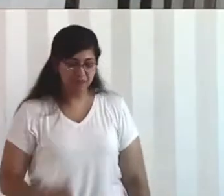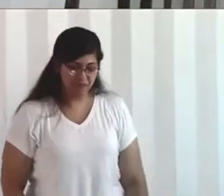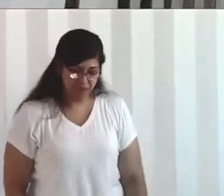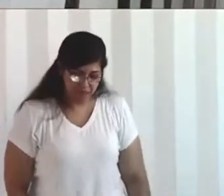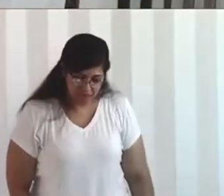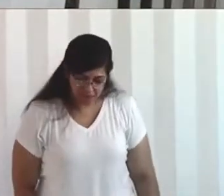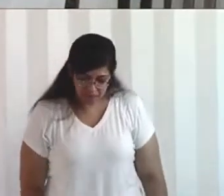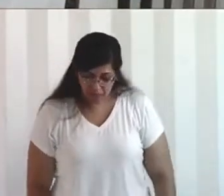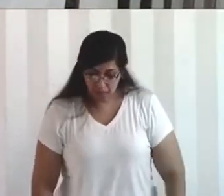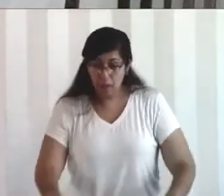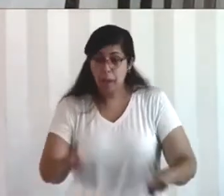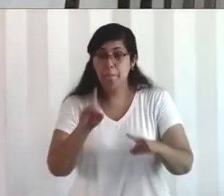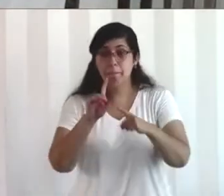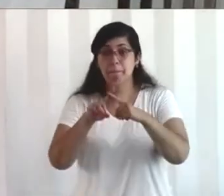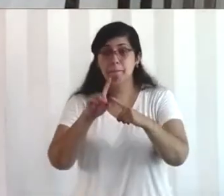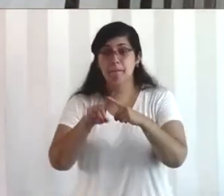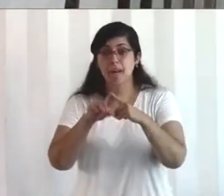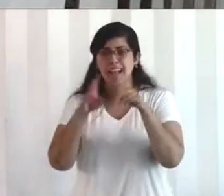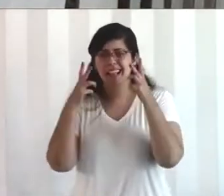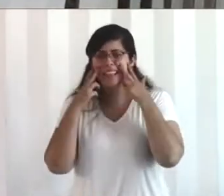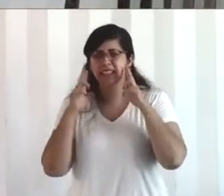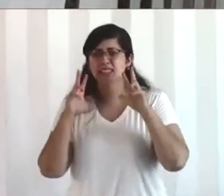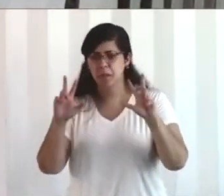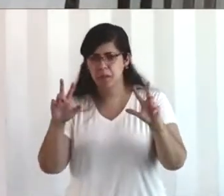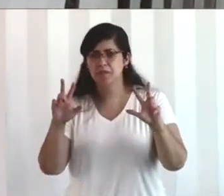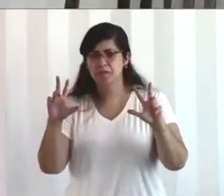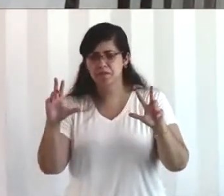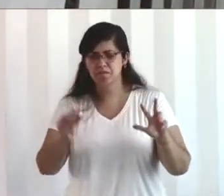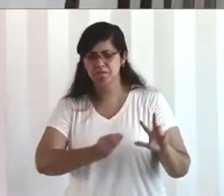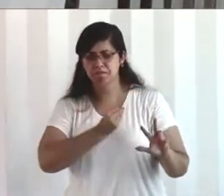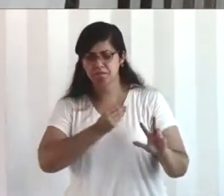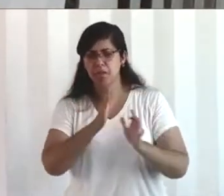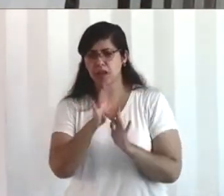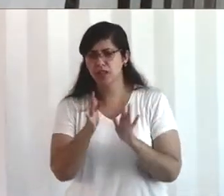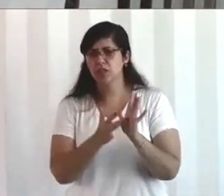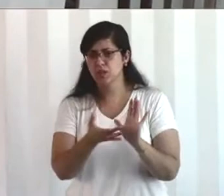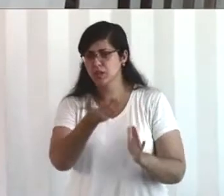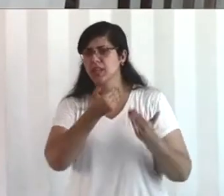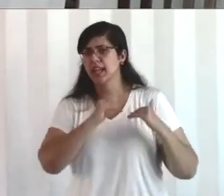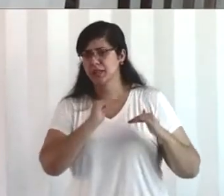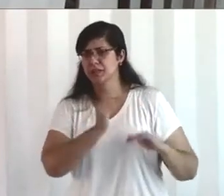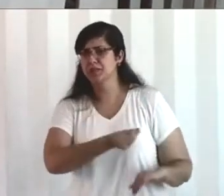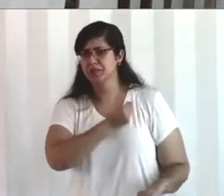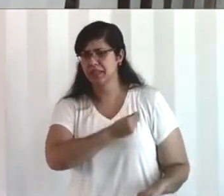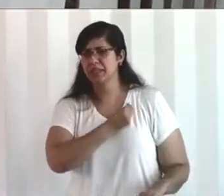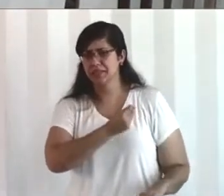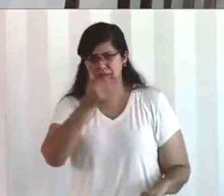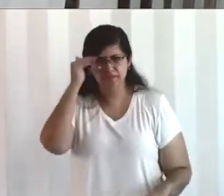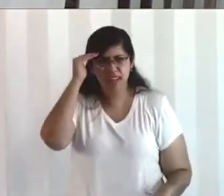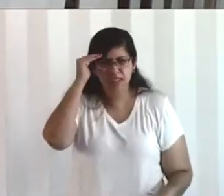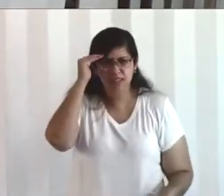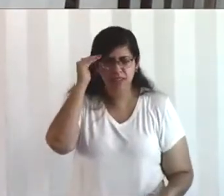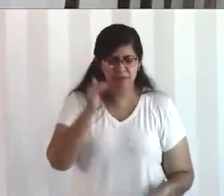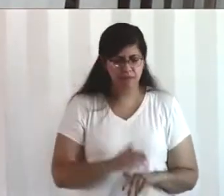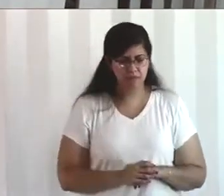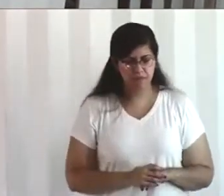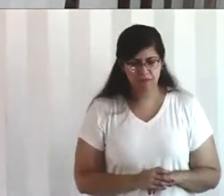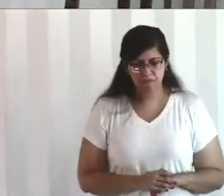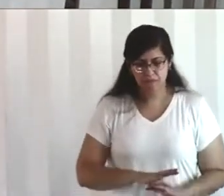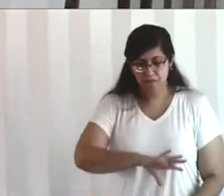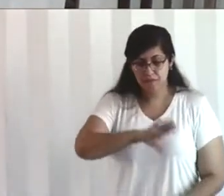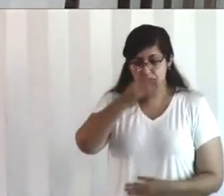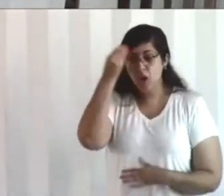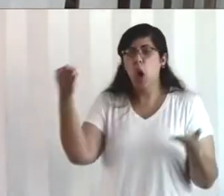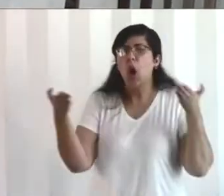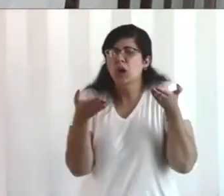Por conta do testemunho que Jesus era o Cristo. Qual é a implicação aqui para os nossos dias? É